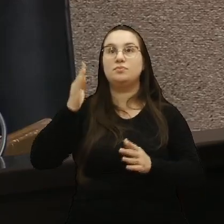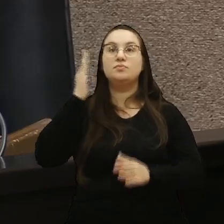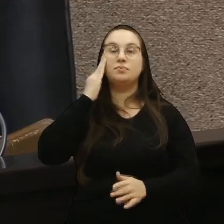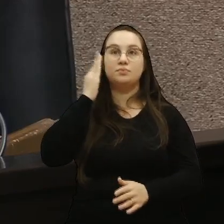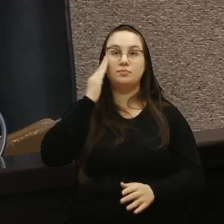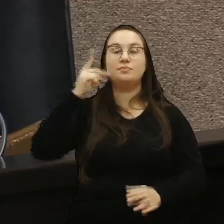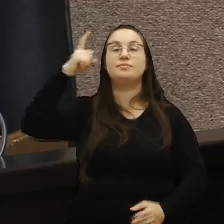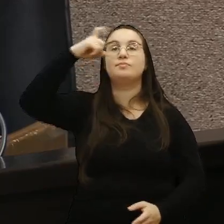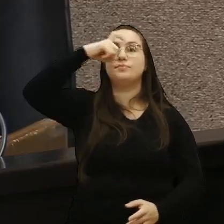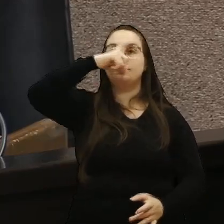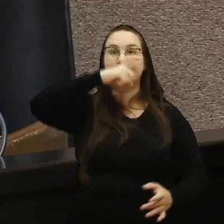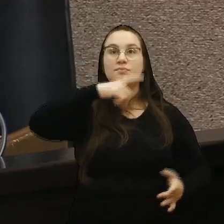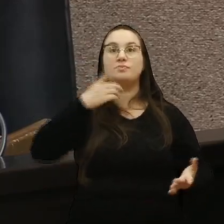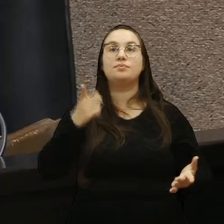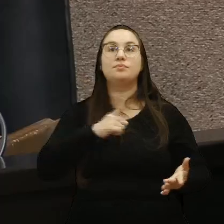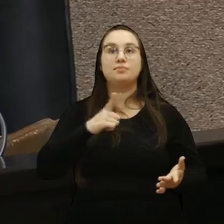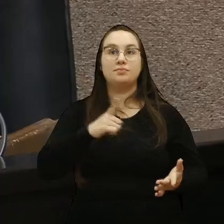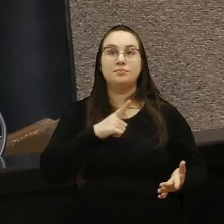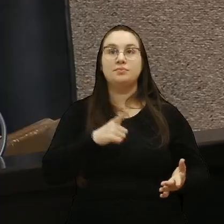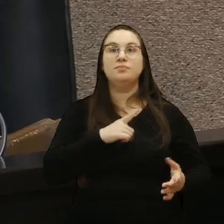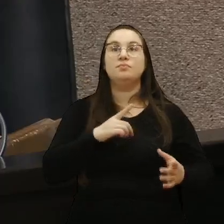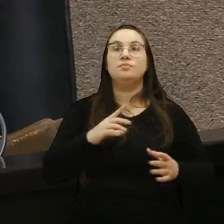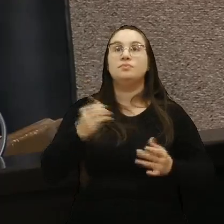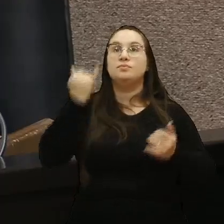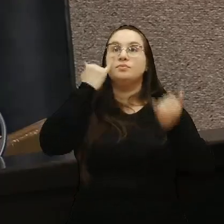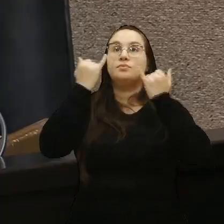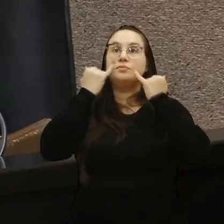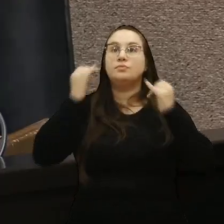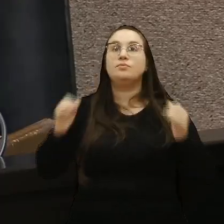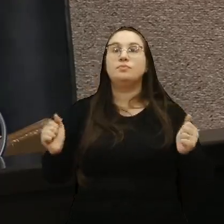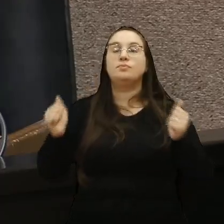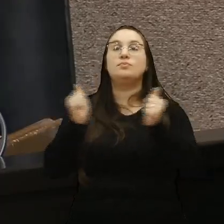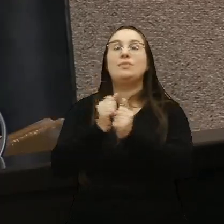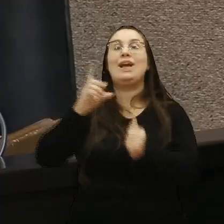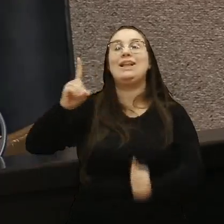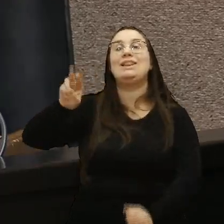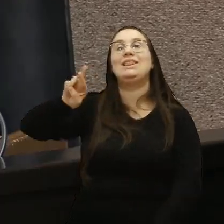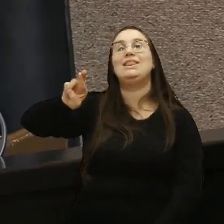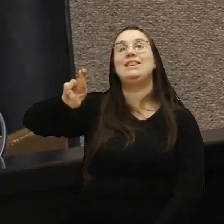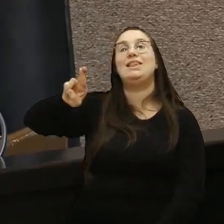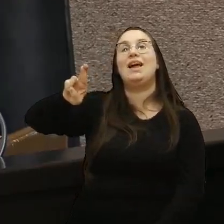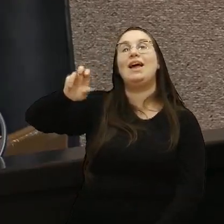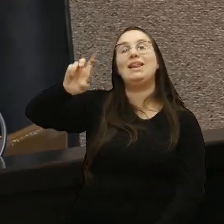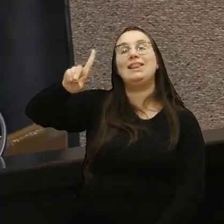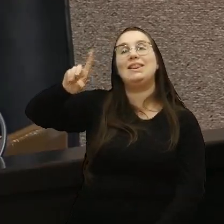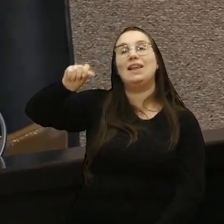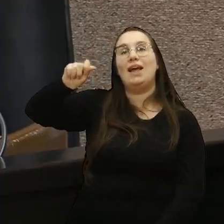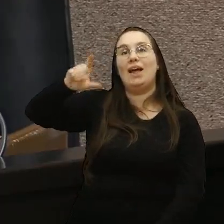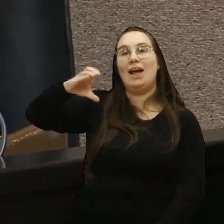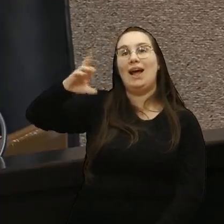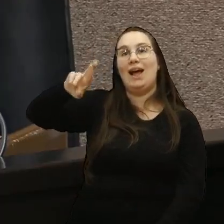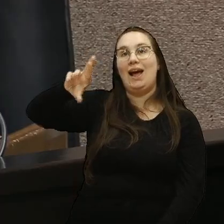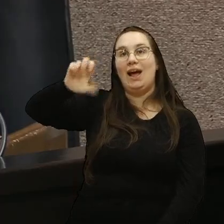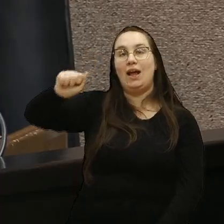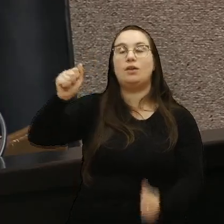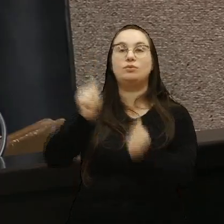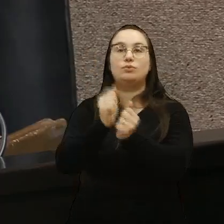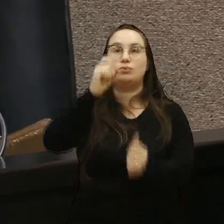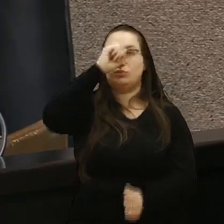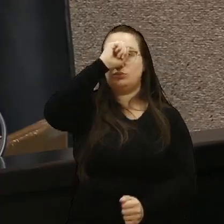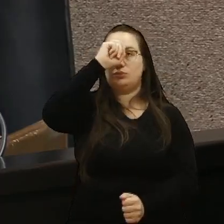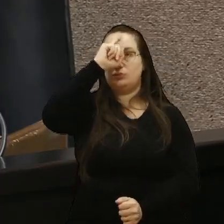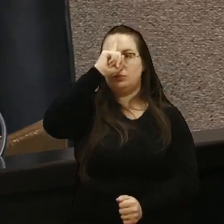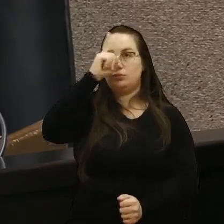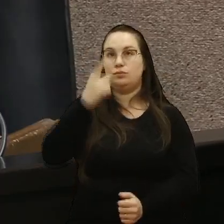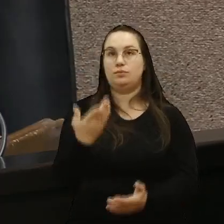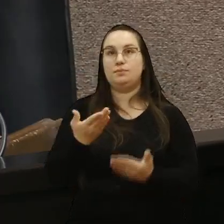toda a dificuldade que a gente tem de buscar informação junto ao DACRA e junto aos hospitais e junto a isso. Então, normalmente é